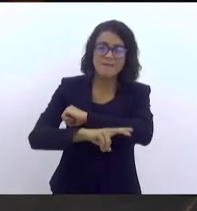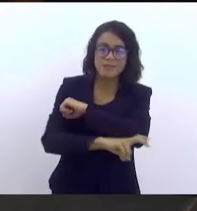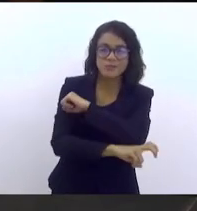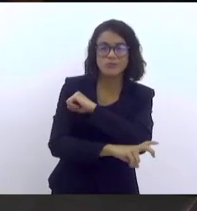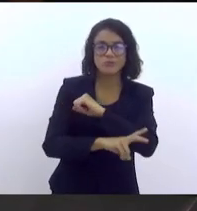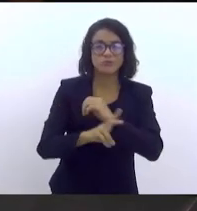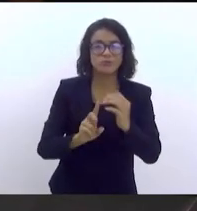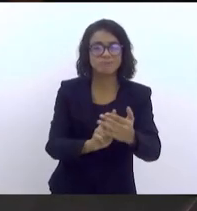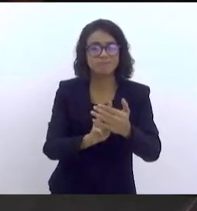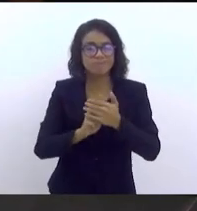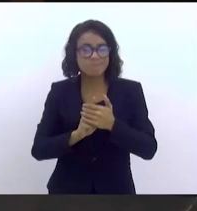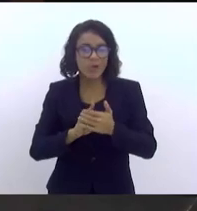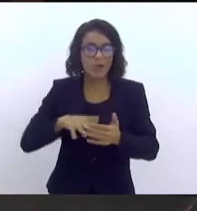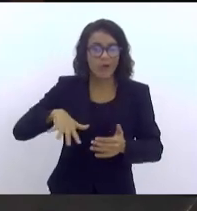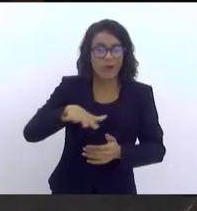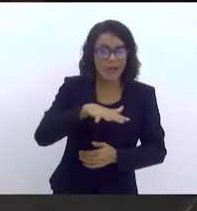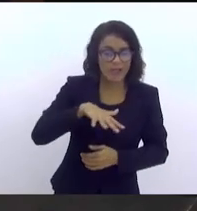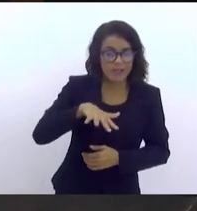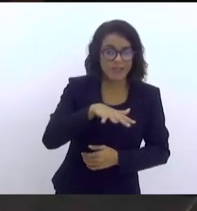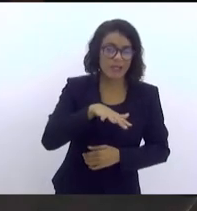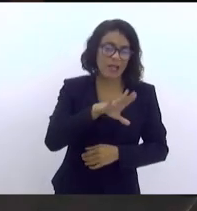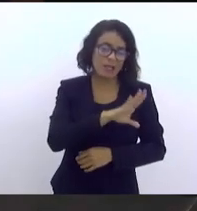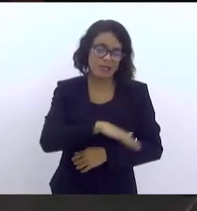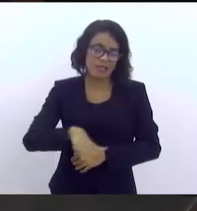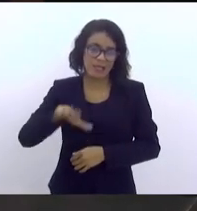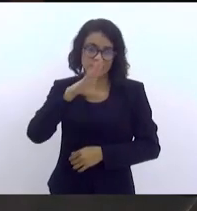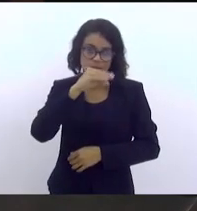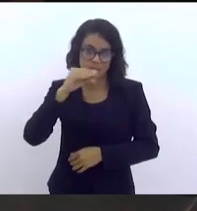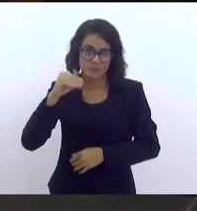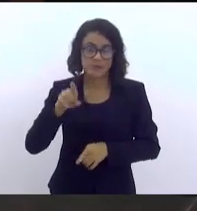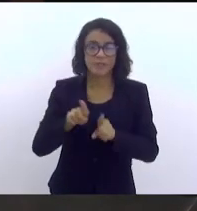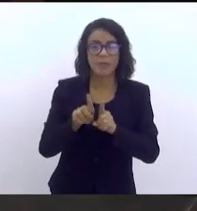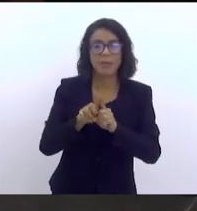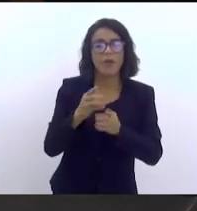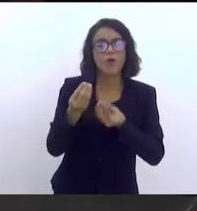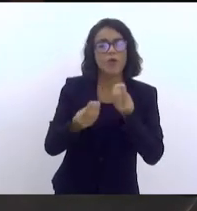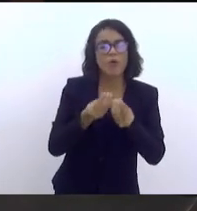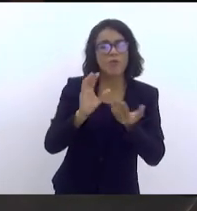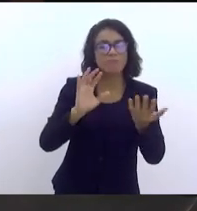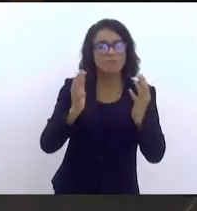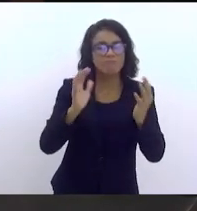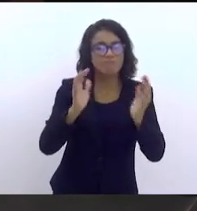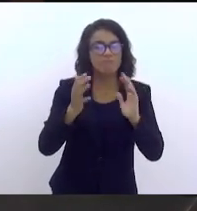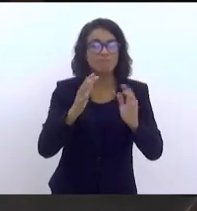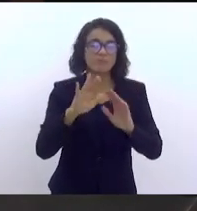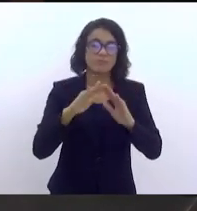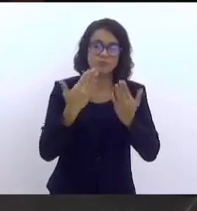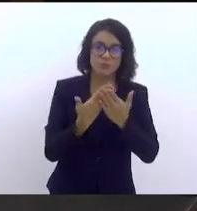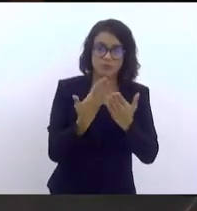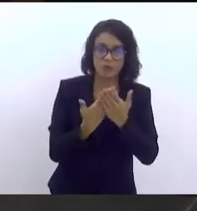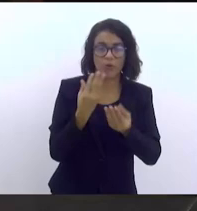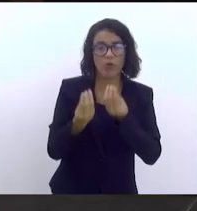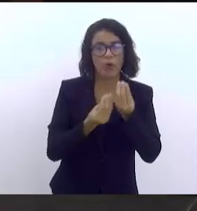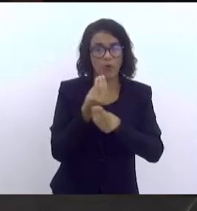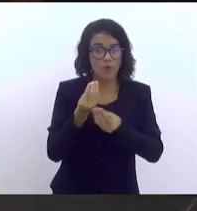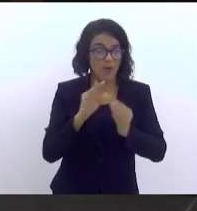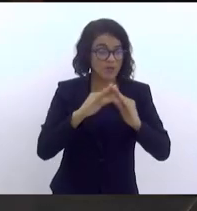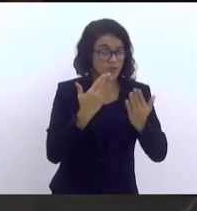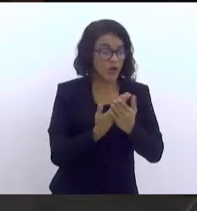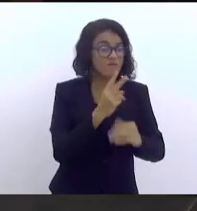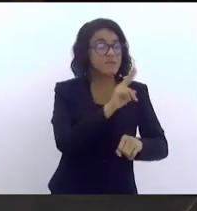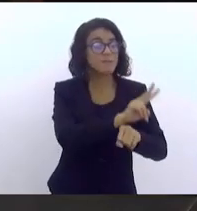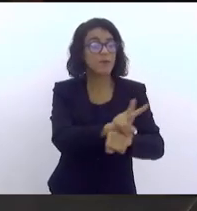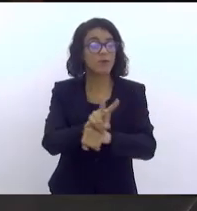acolhe nossas crianças e nossa adolescente a qualidade do clima escolar depende do modo como a escola será protegida